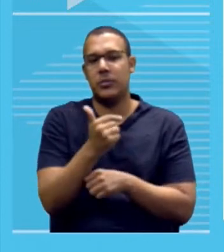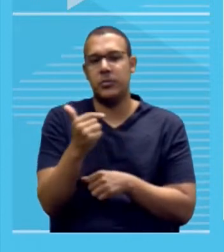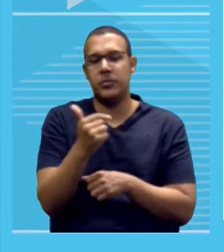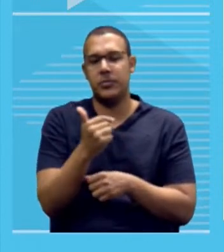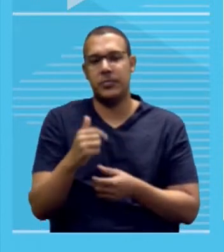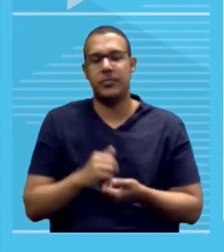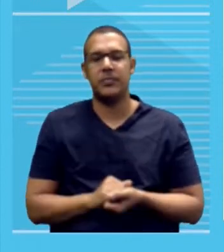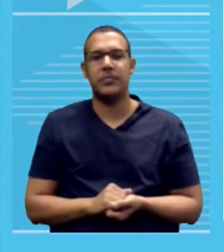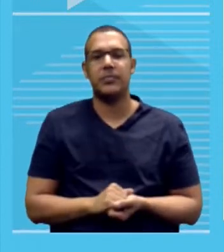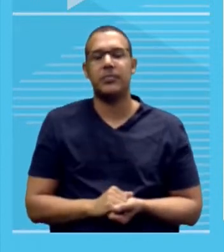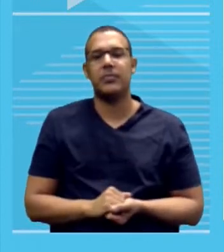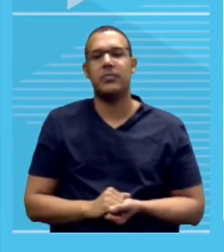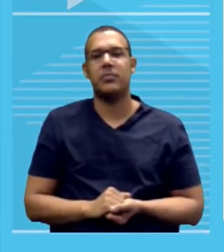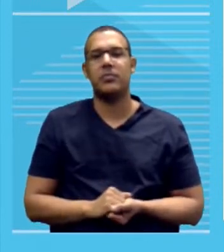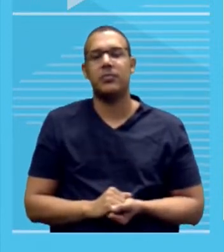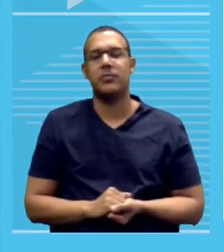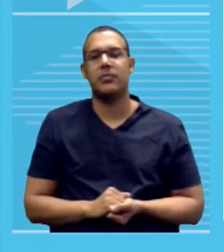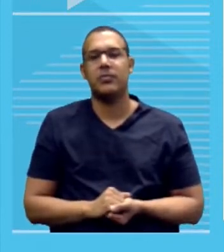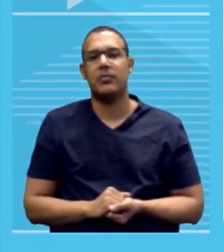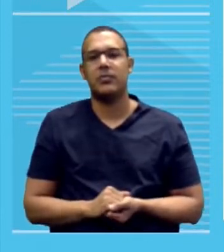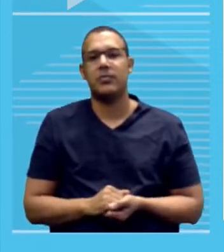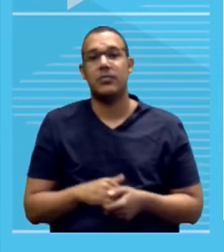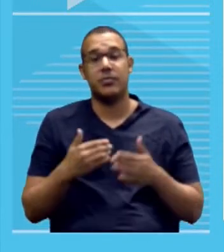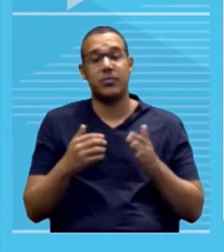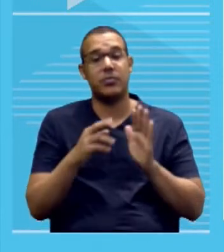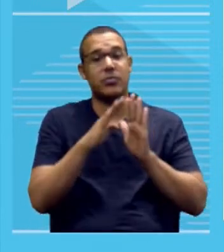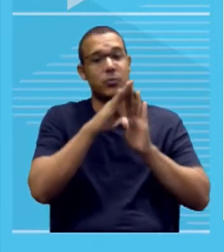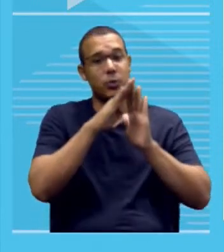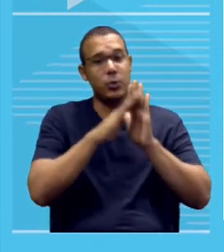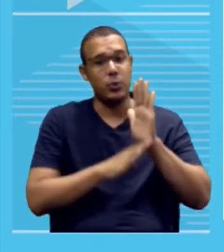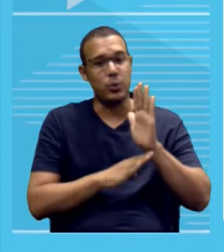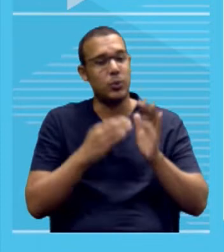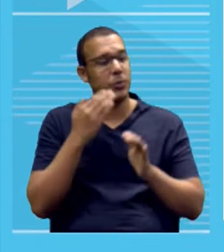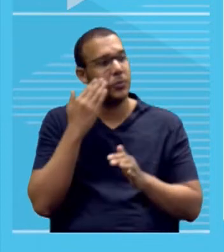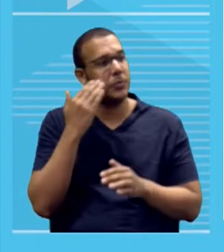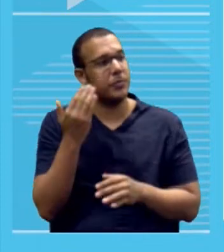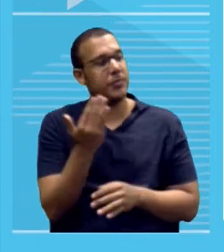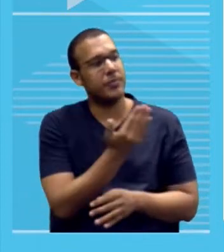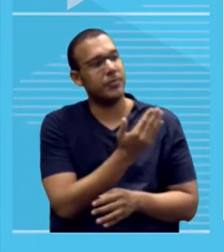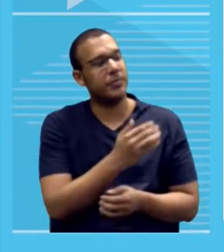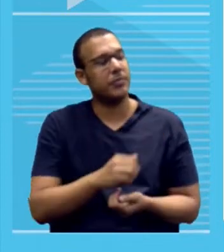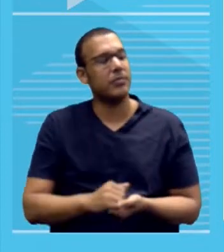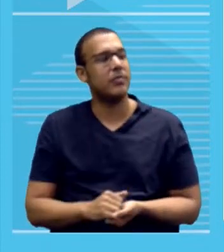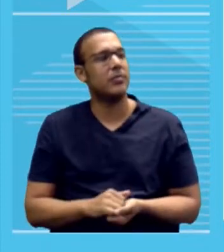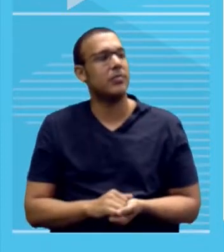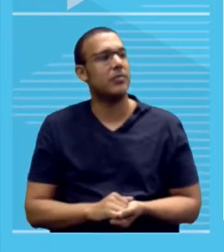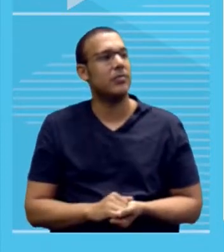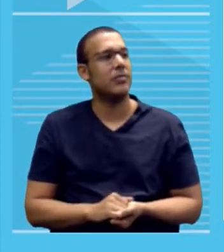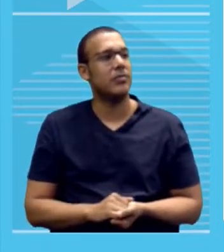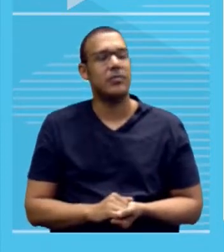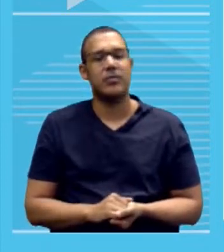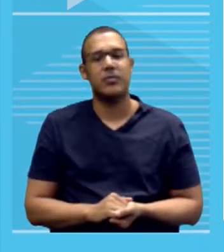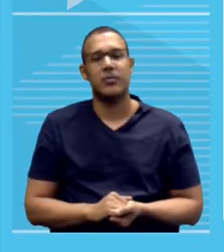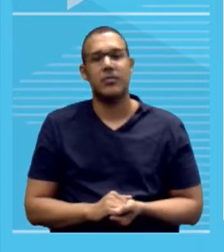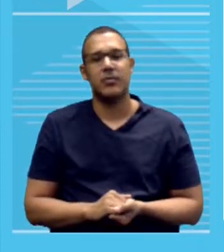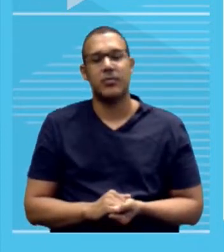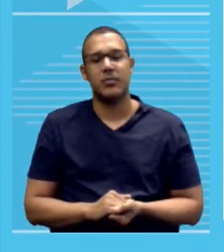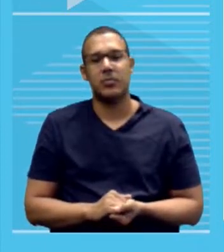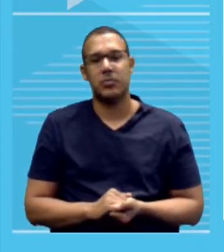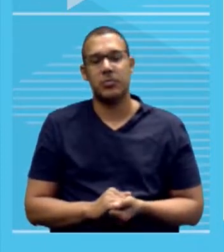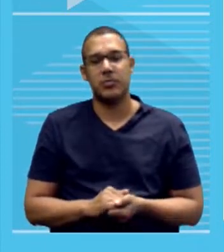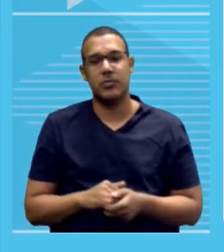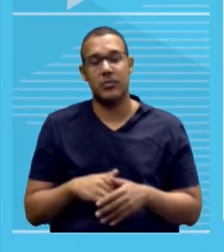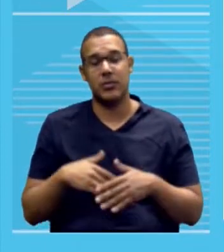olha só nosso roteiro do encontro de hoje vai trazer por exemplo o nosso objeto do conhecimento